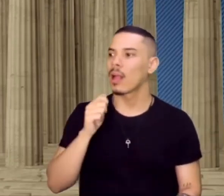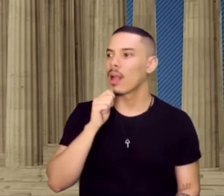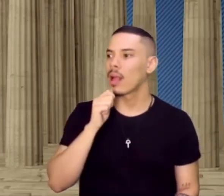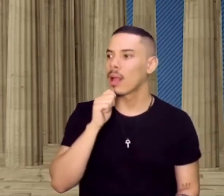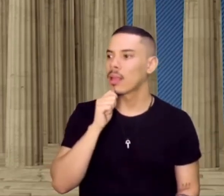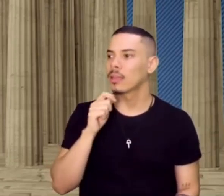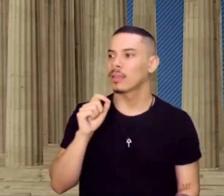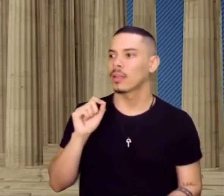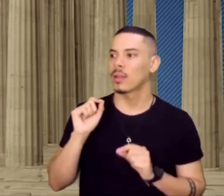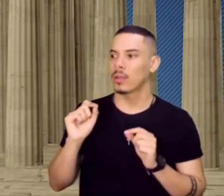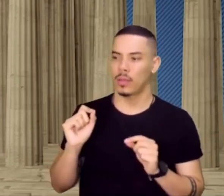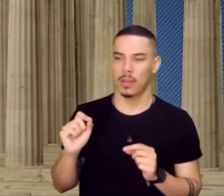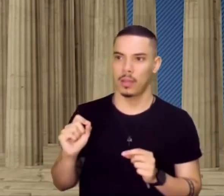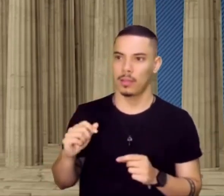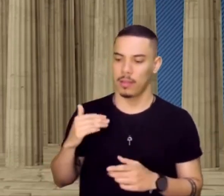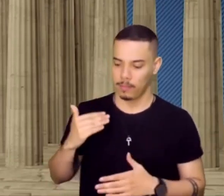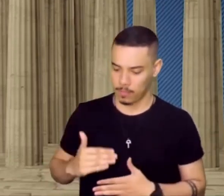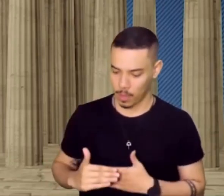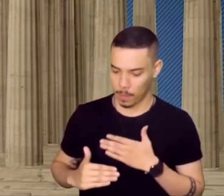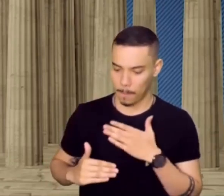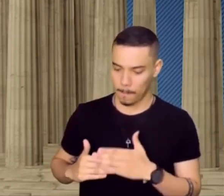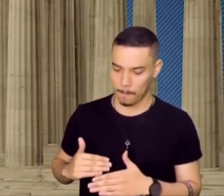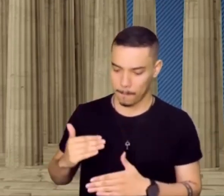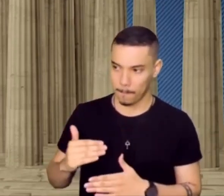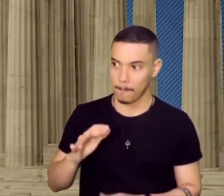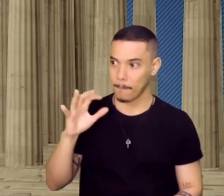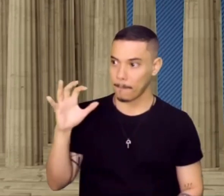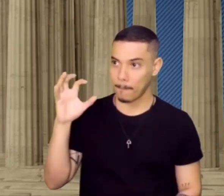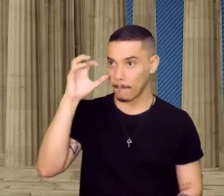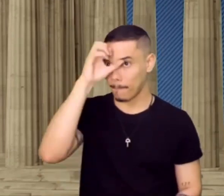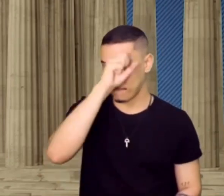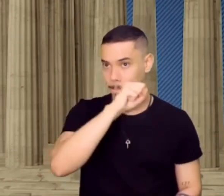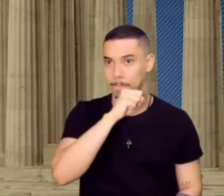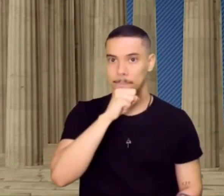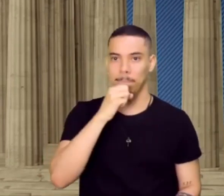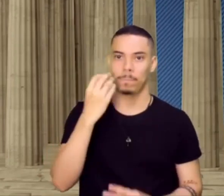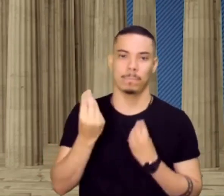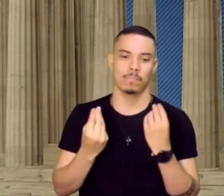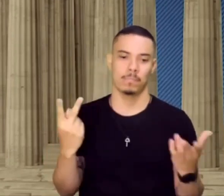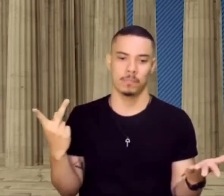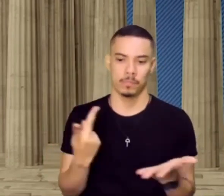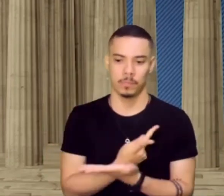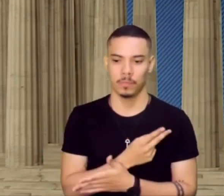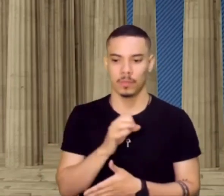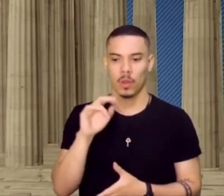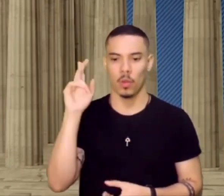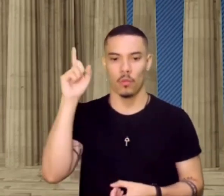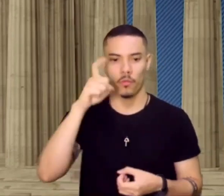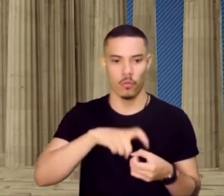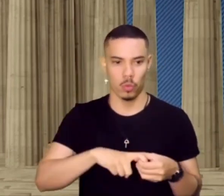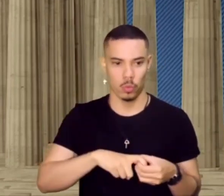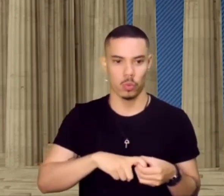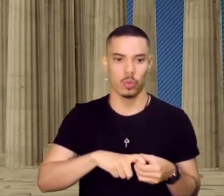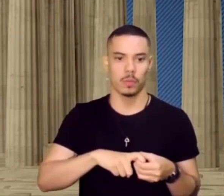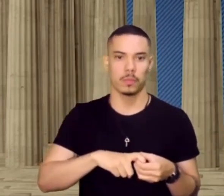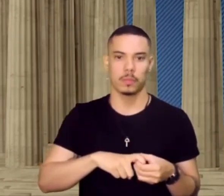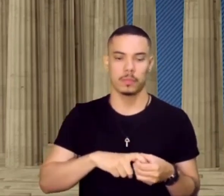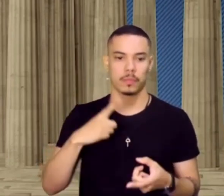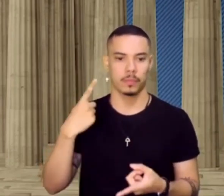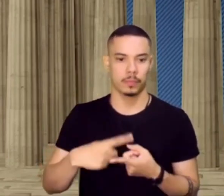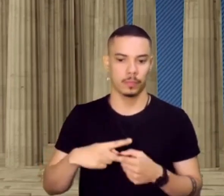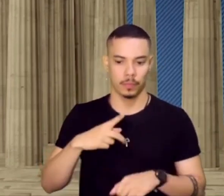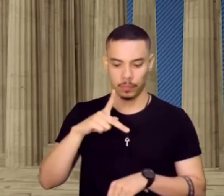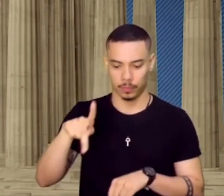No sentido de estar em desenvolvimento, está aprendendo a se desenvolver, ou ele voltou para o traço. Porque o